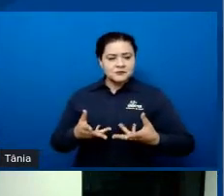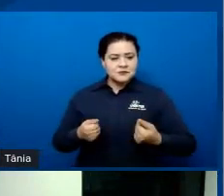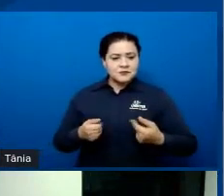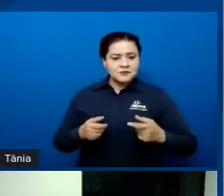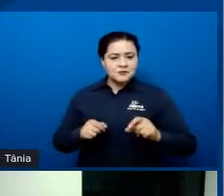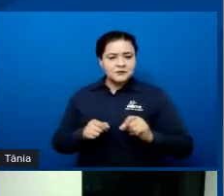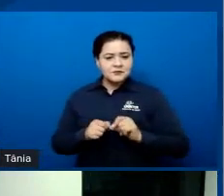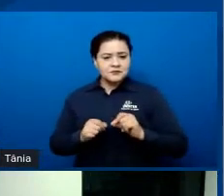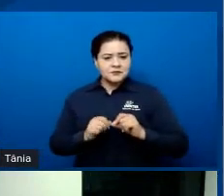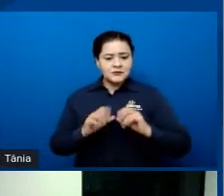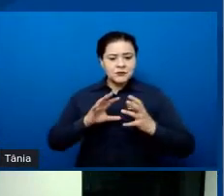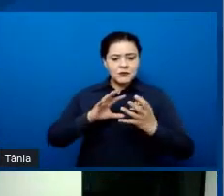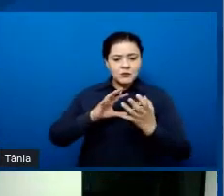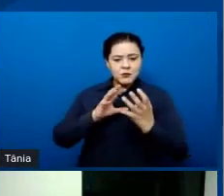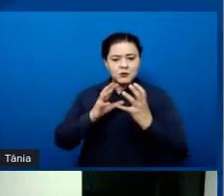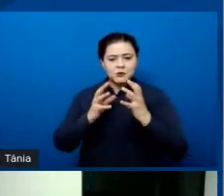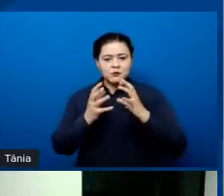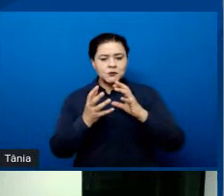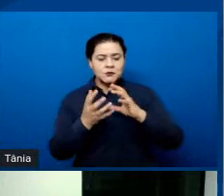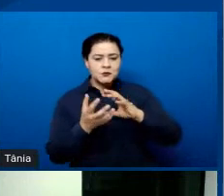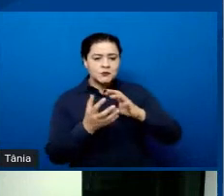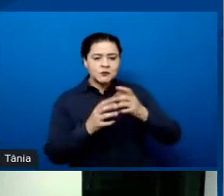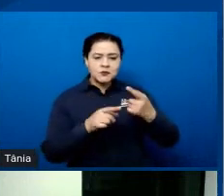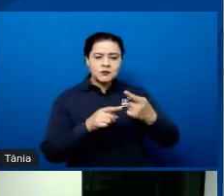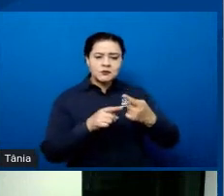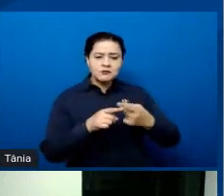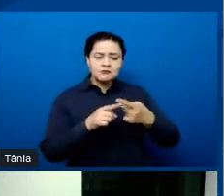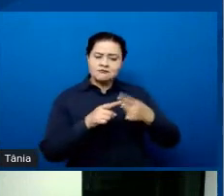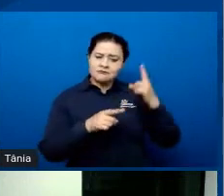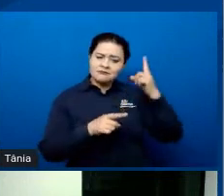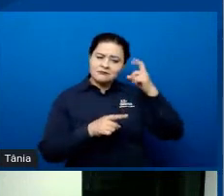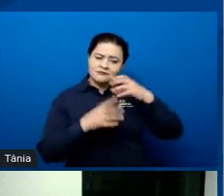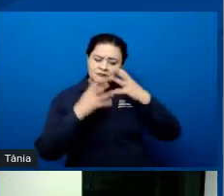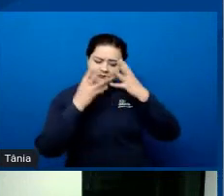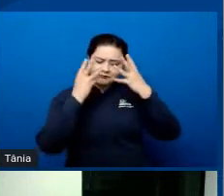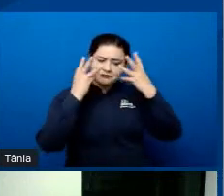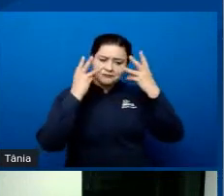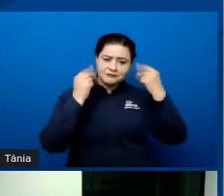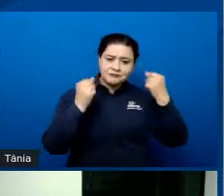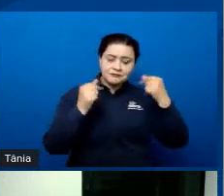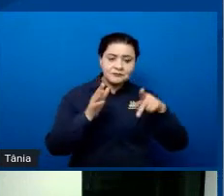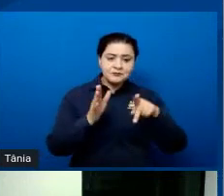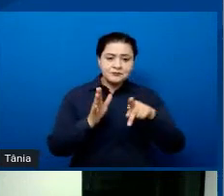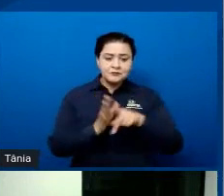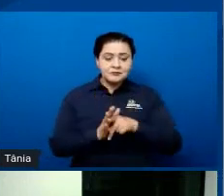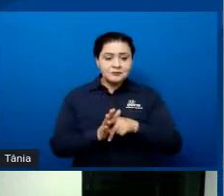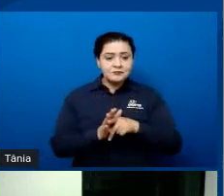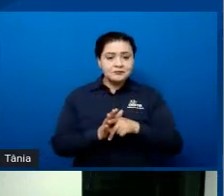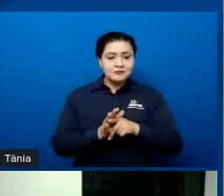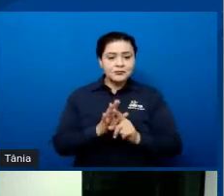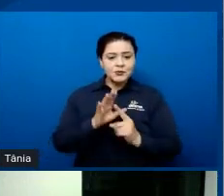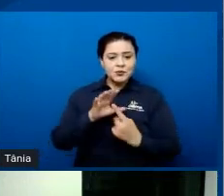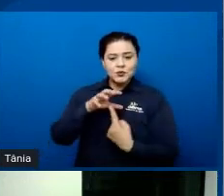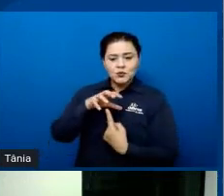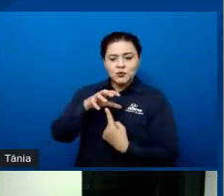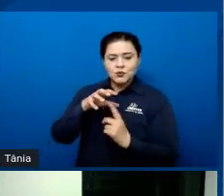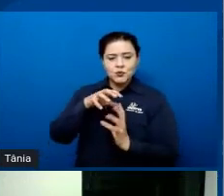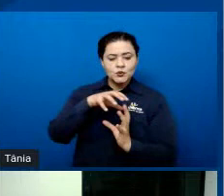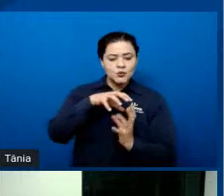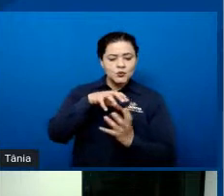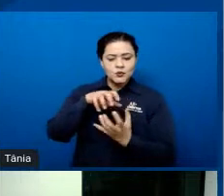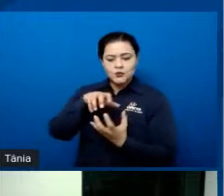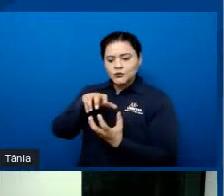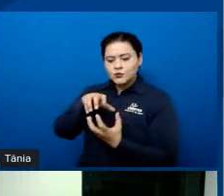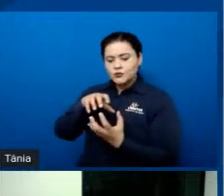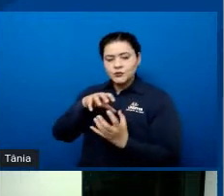esfera, eu fico imaginando, né, porque é muito difícil a gente abstrair, né, trabalha com o triângulo, faz o giro do próprio eixo, claro que, olhando-se, colocando